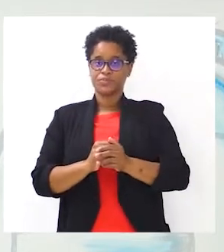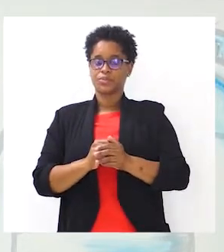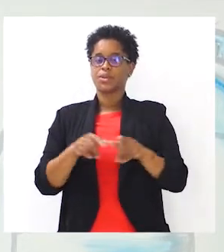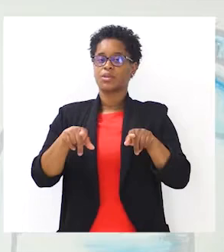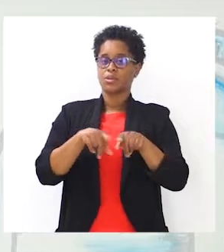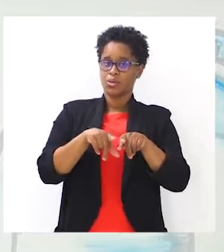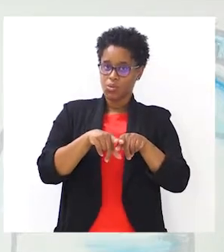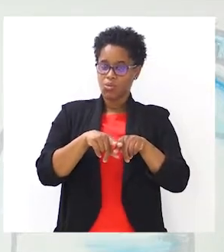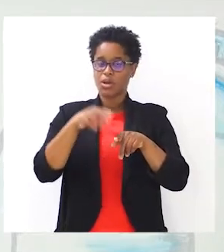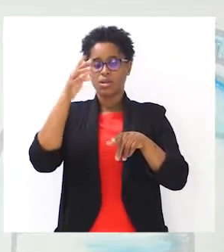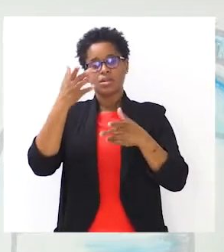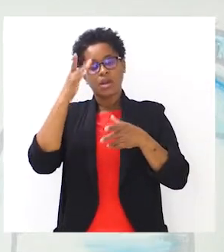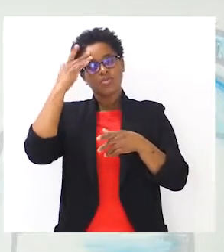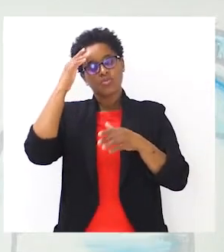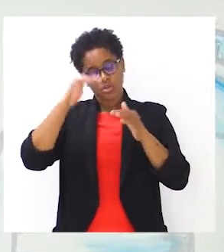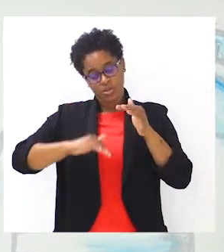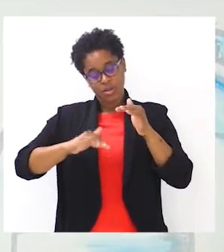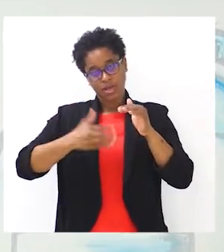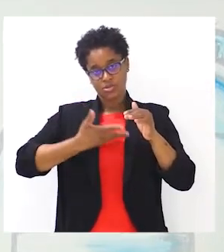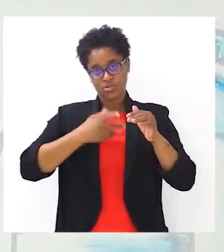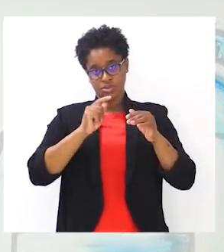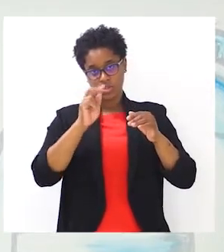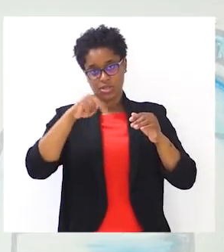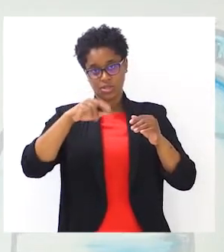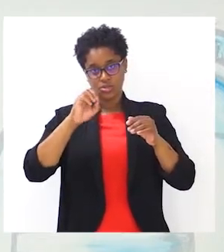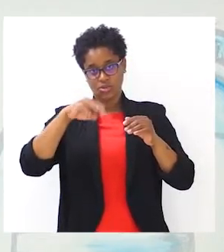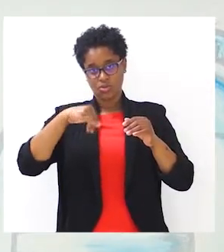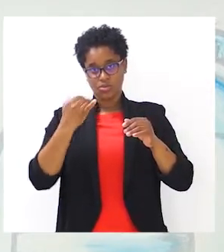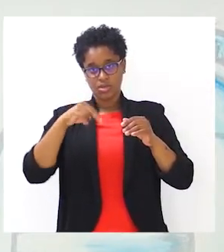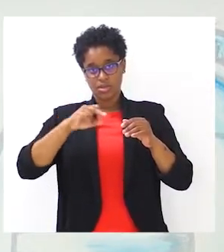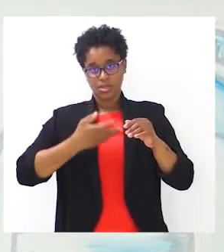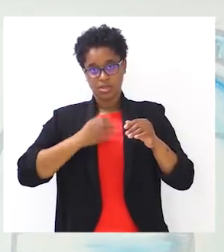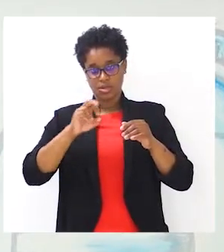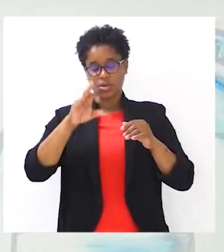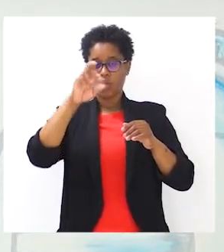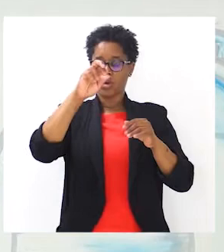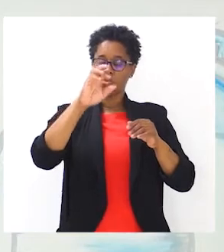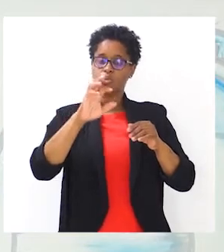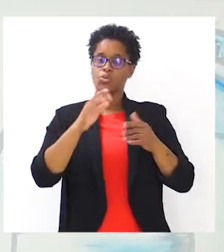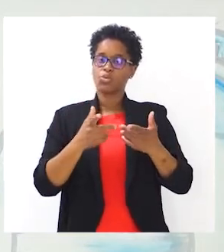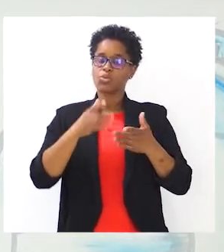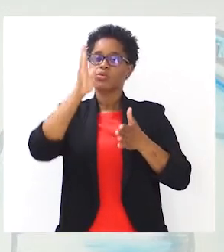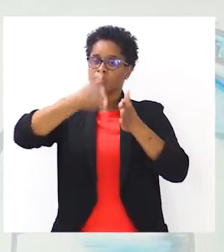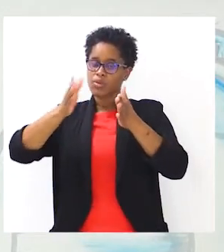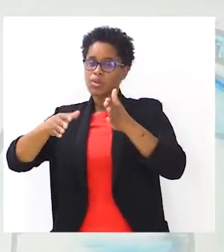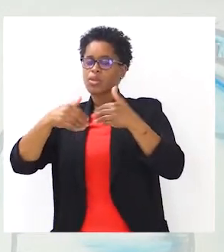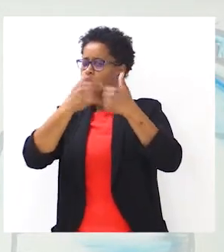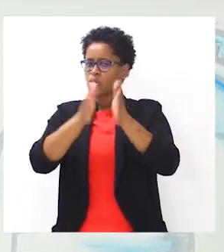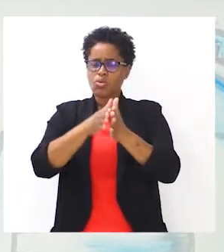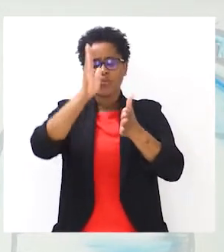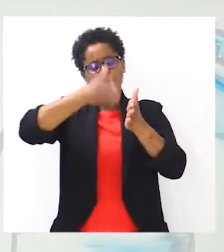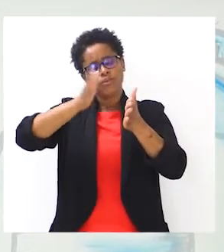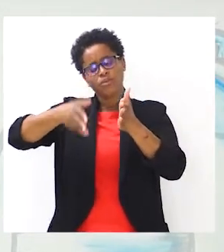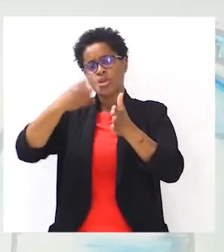o denominador, não é? 8 partes. É o inteiro que foi dividido em 8 partes. Então,